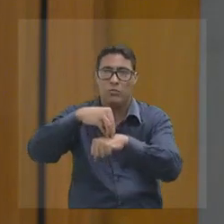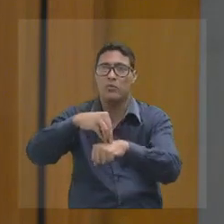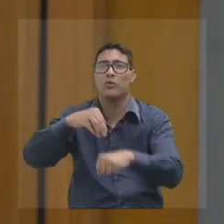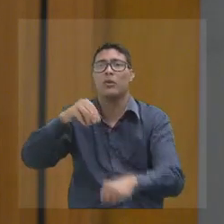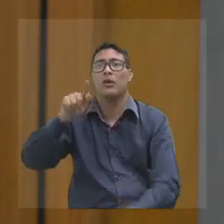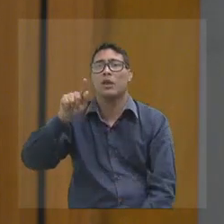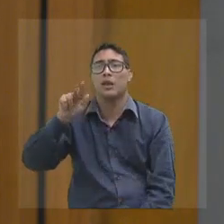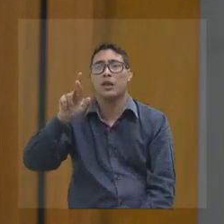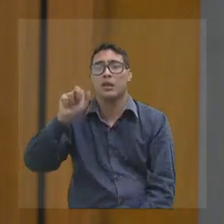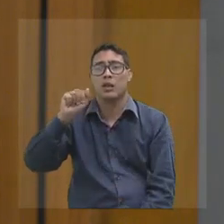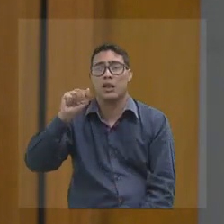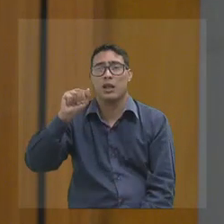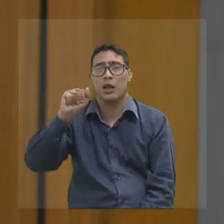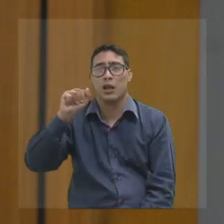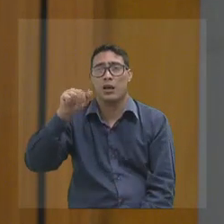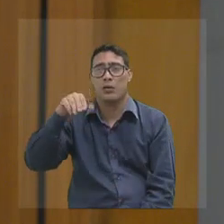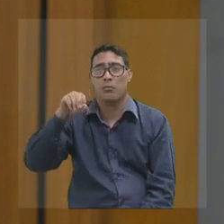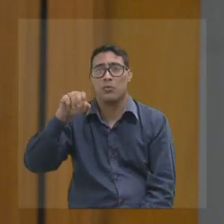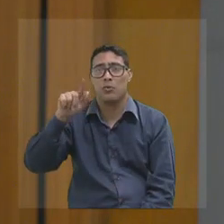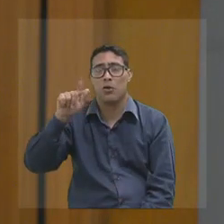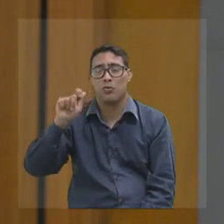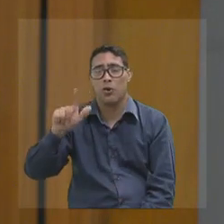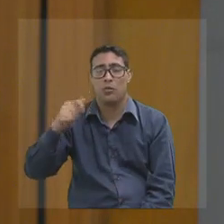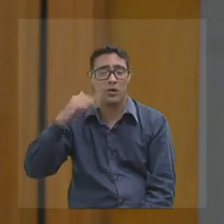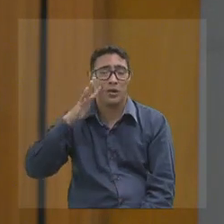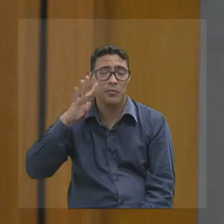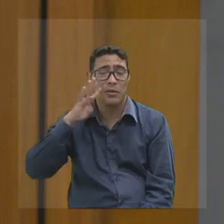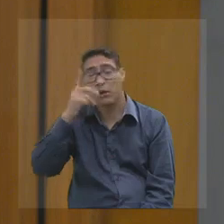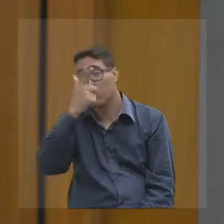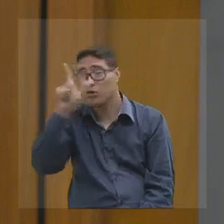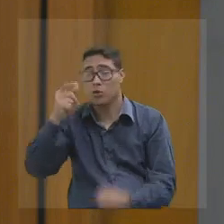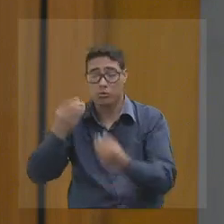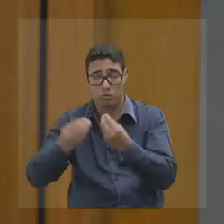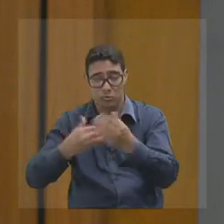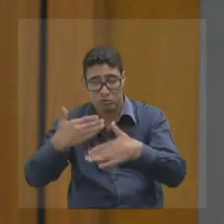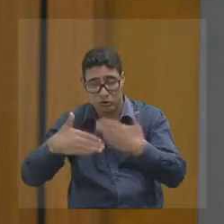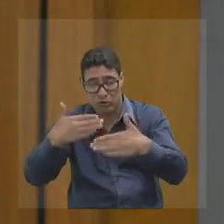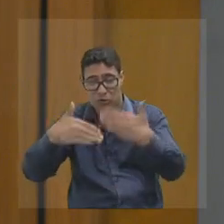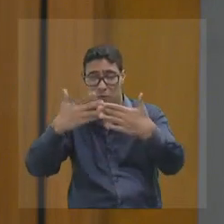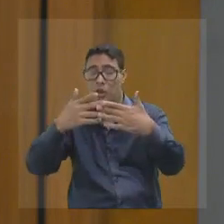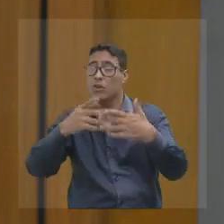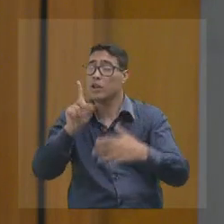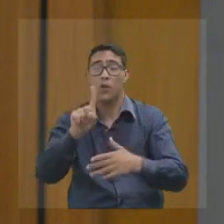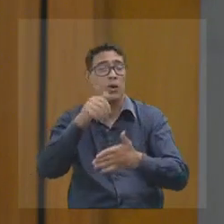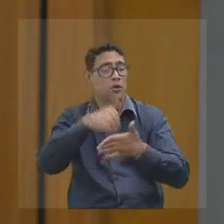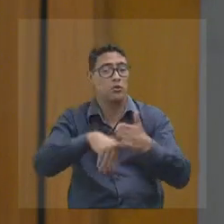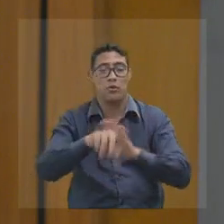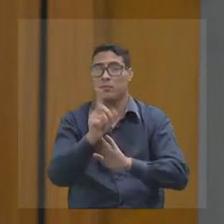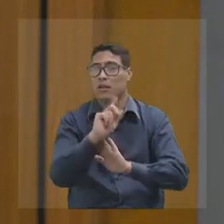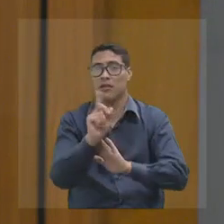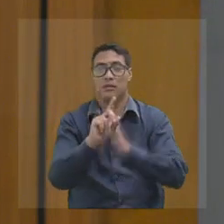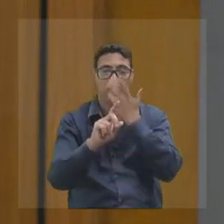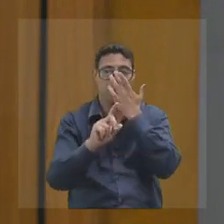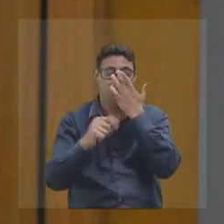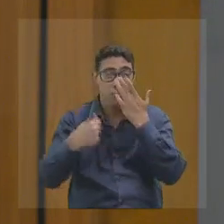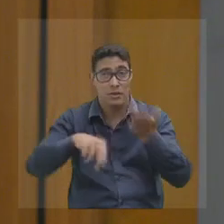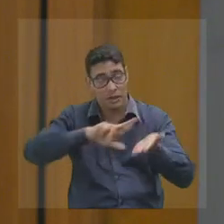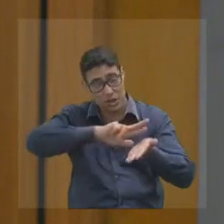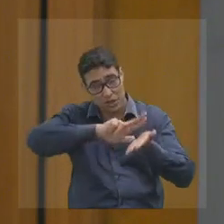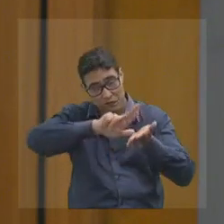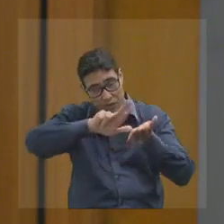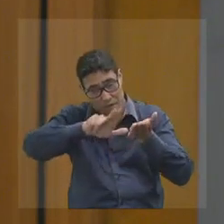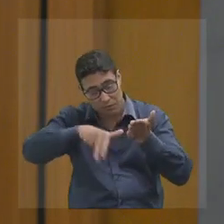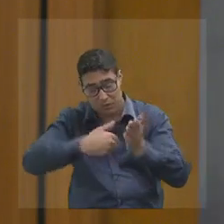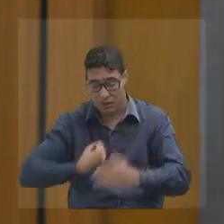esse estado precisa pensar em outro Matriz de desenvolvimento que não cabe a sua mineração a gente precisa diversificar para viver mais